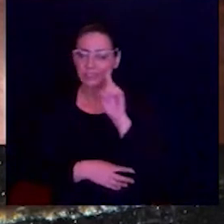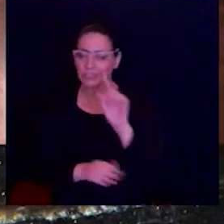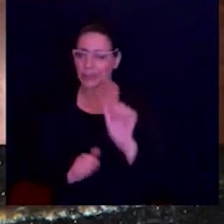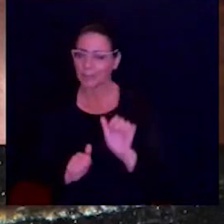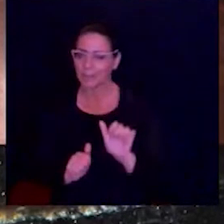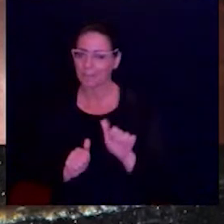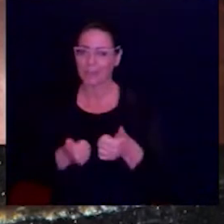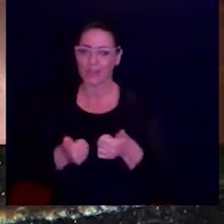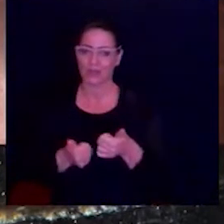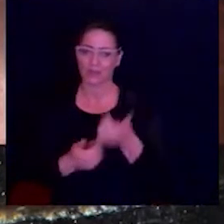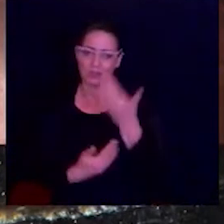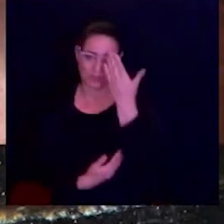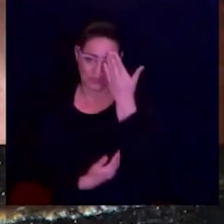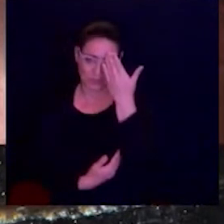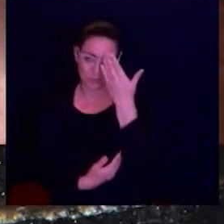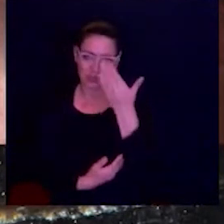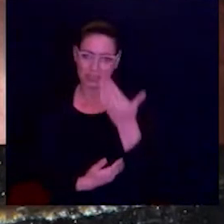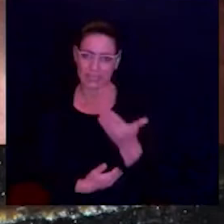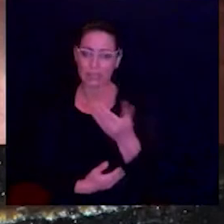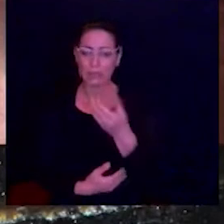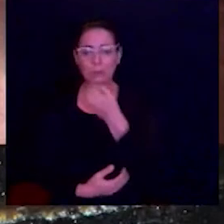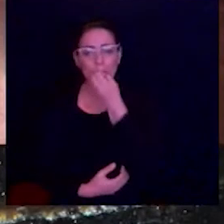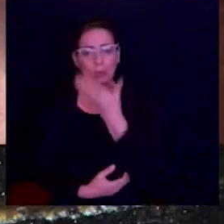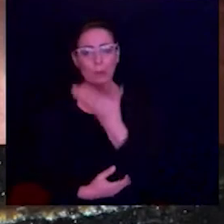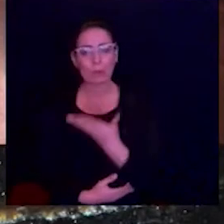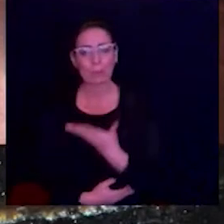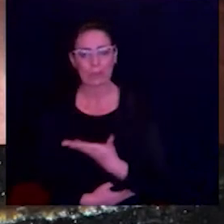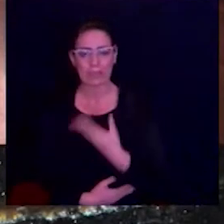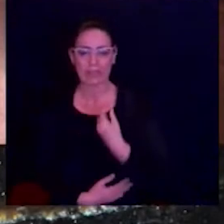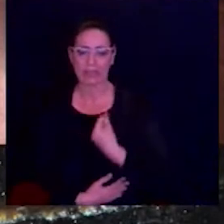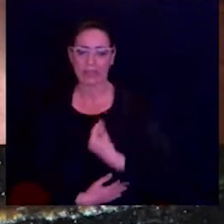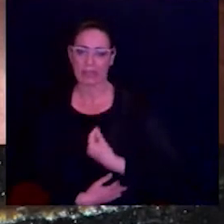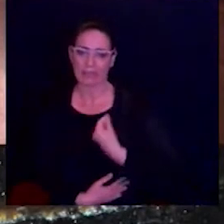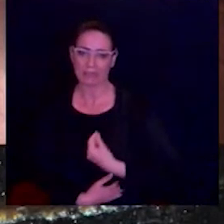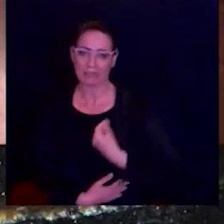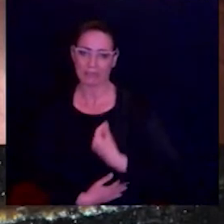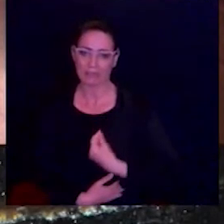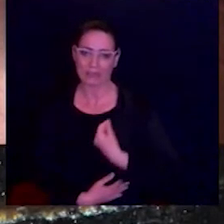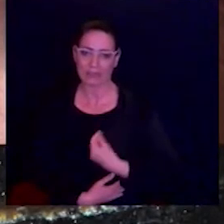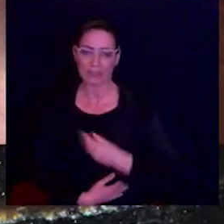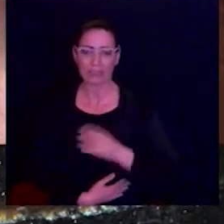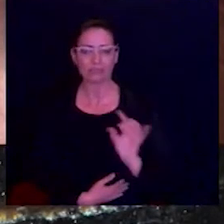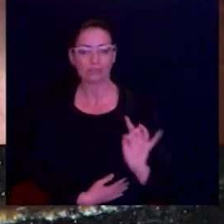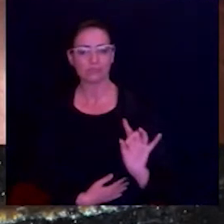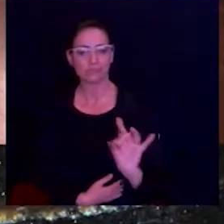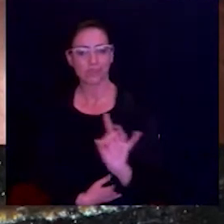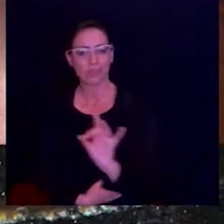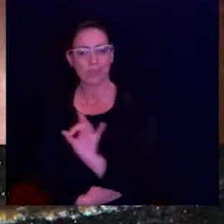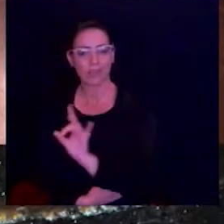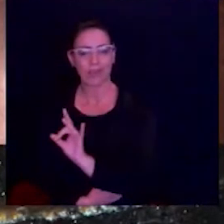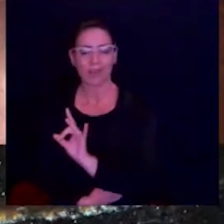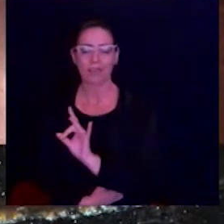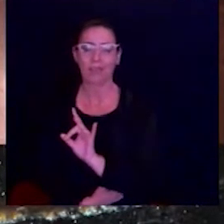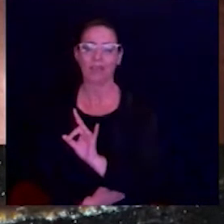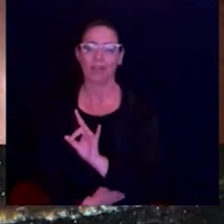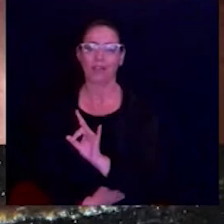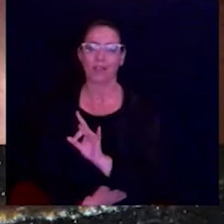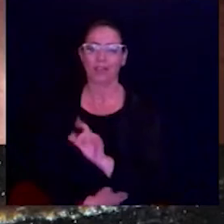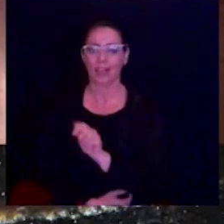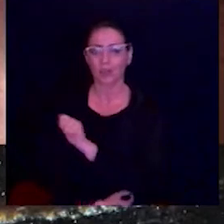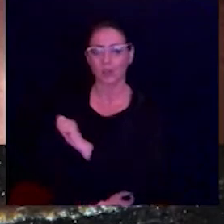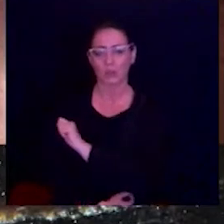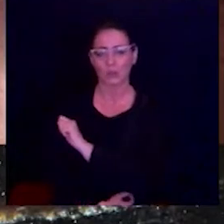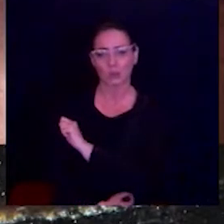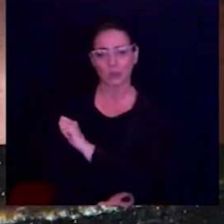melhores. Obrigado pelo bem que fazem na vida de cada um dos nossos educandos,